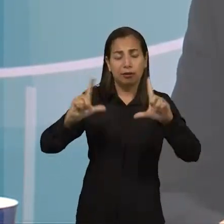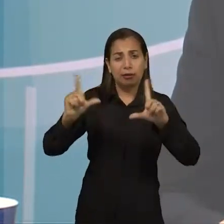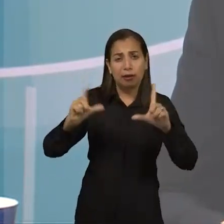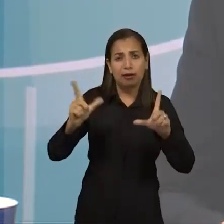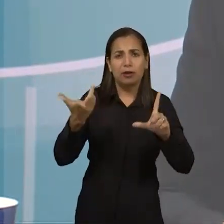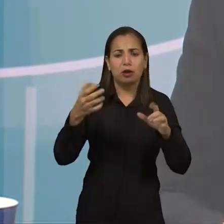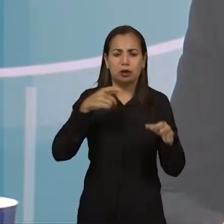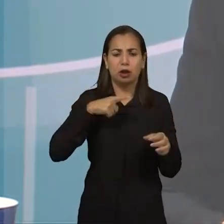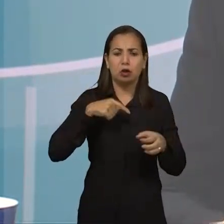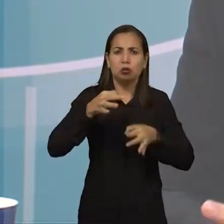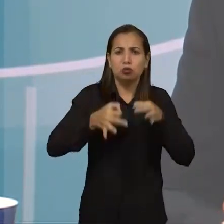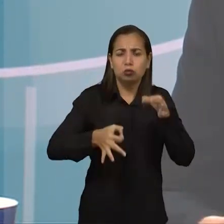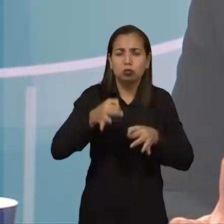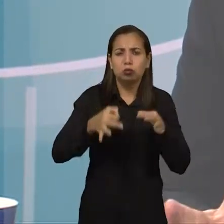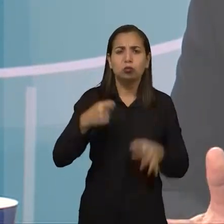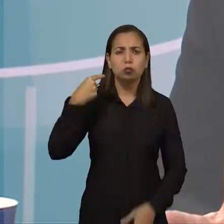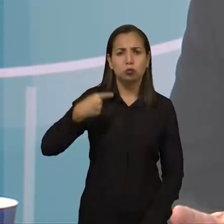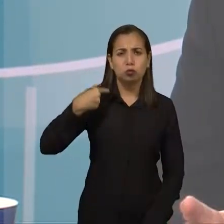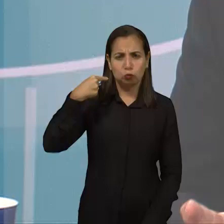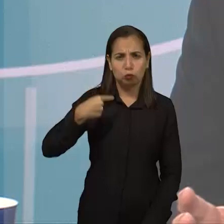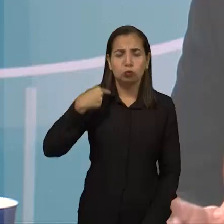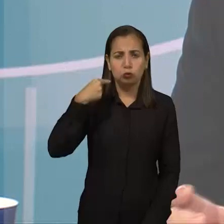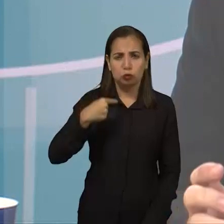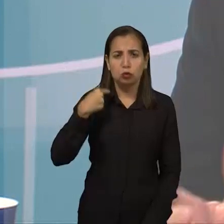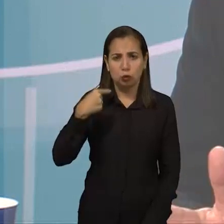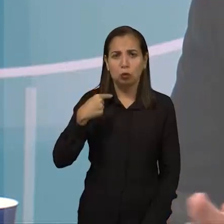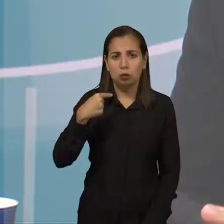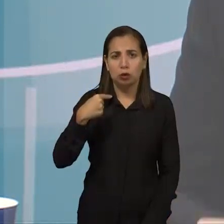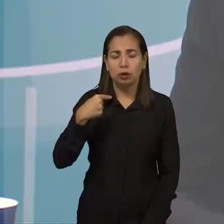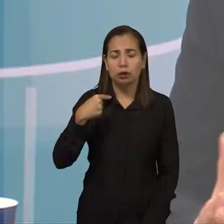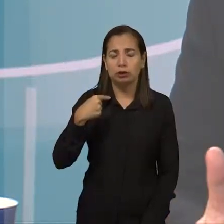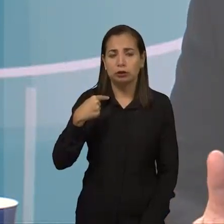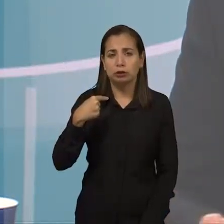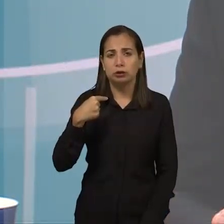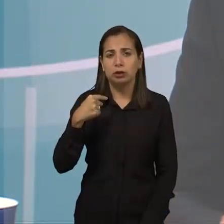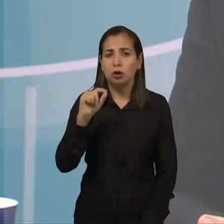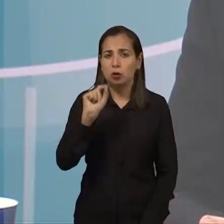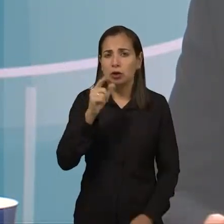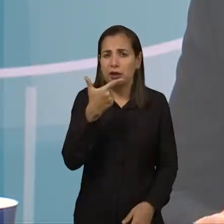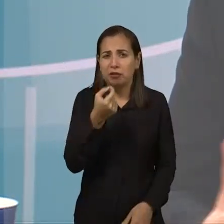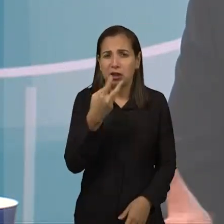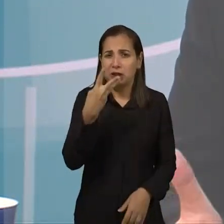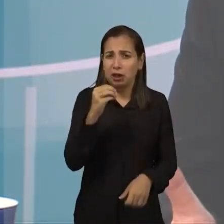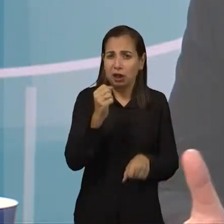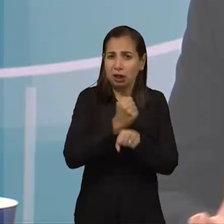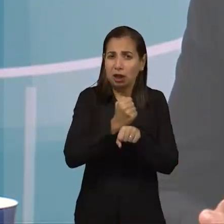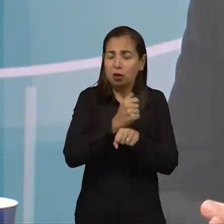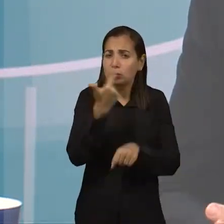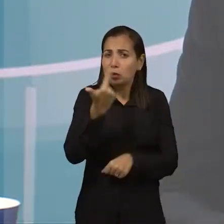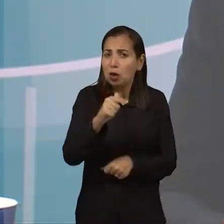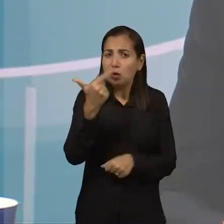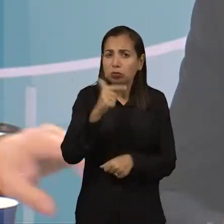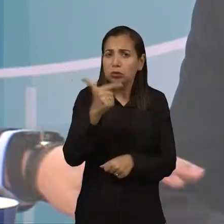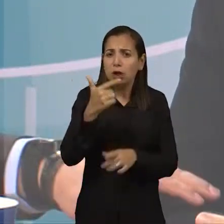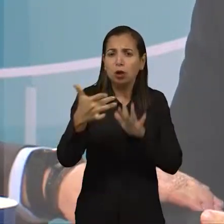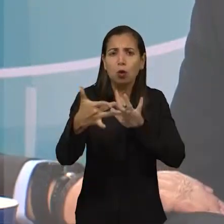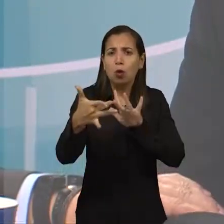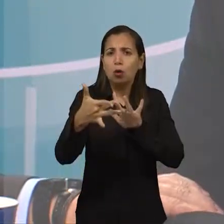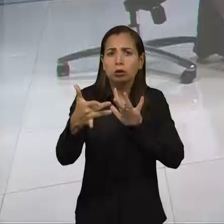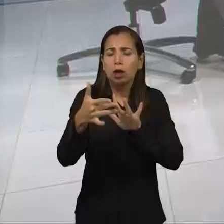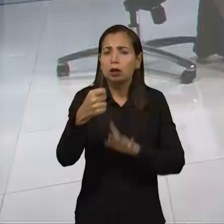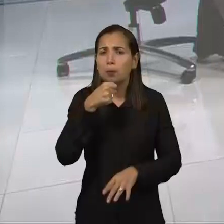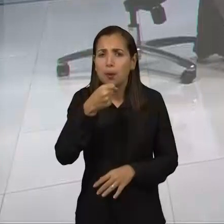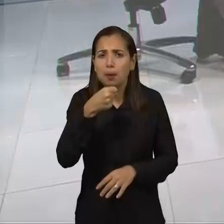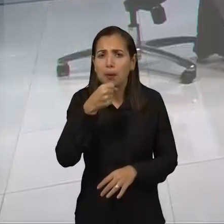o juiz, se você pegar o papel do juiz como um todo há 20, 30 anos, não existia contato algum com a imprensa. E fica todo mundo